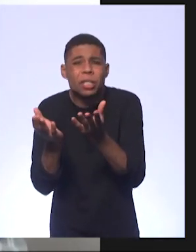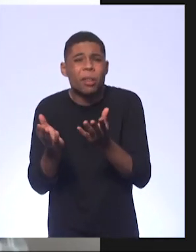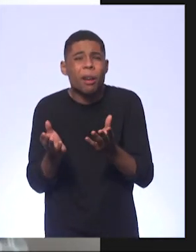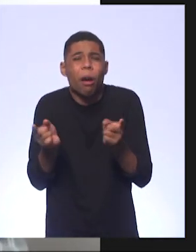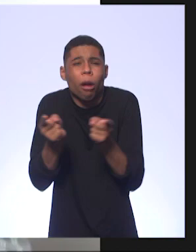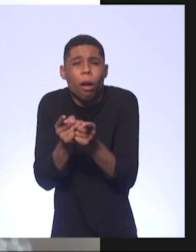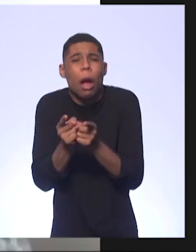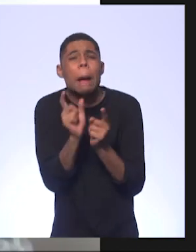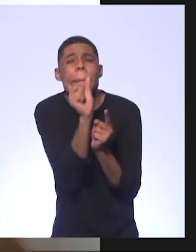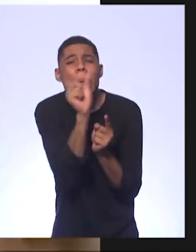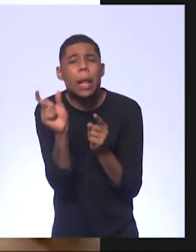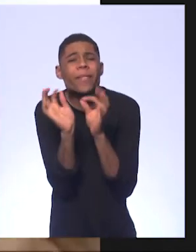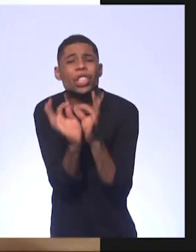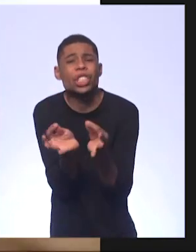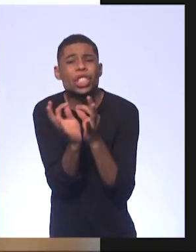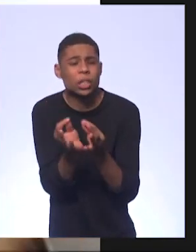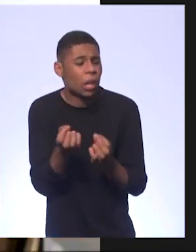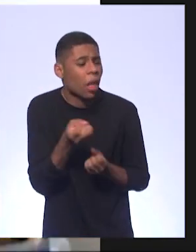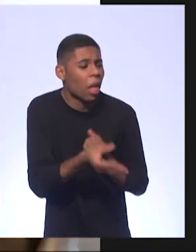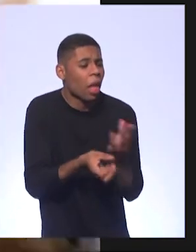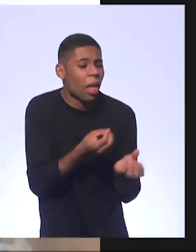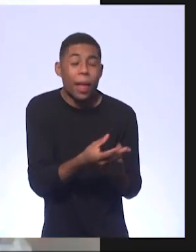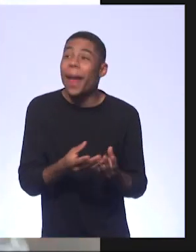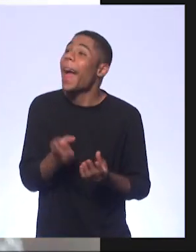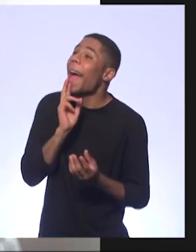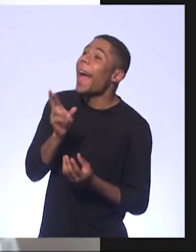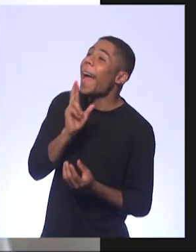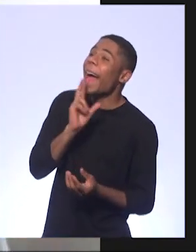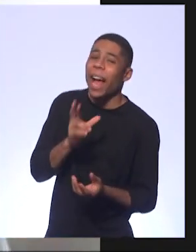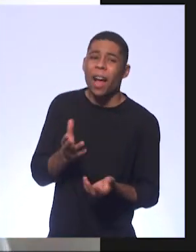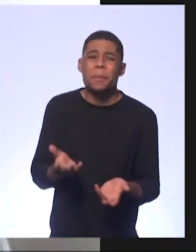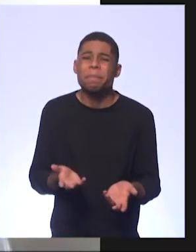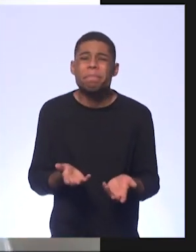elaborada, né? Porque a vida não é assim. Pode